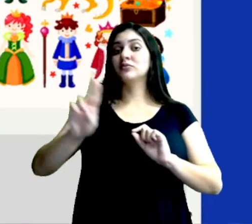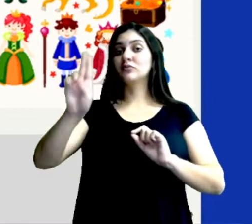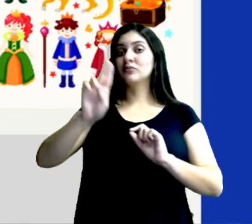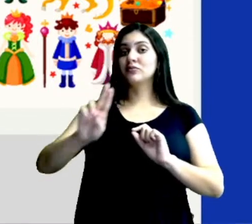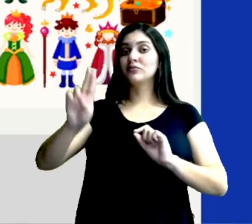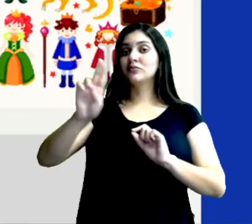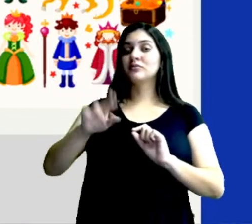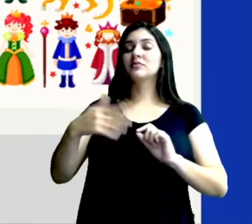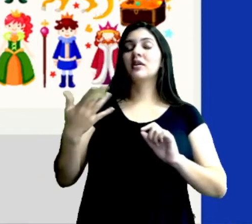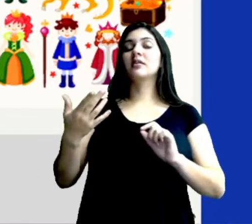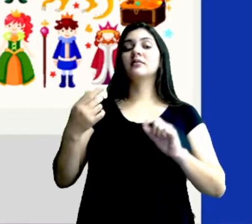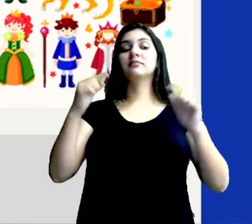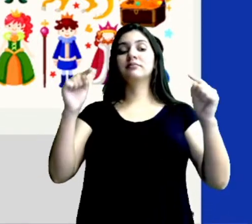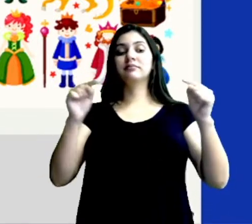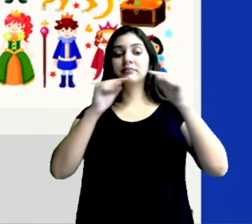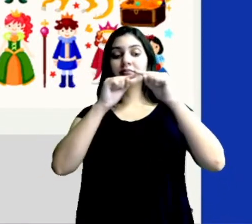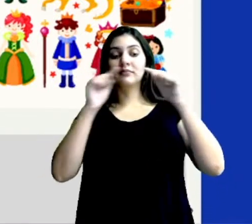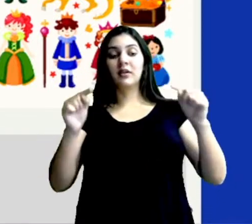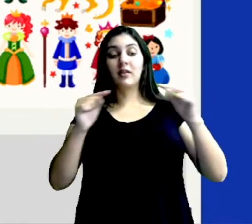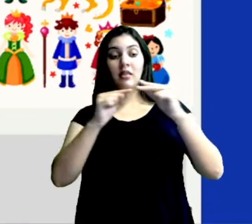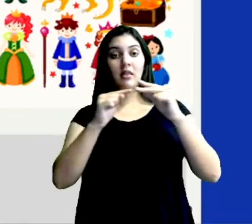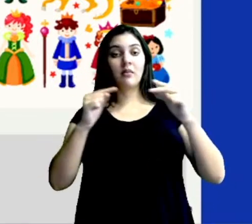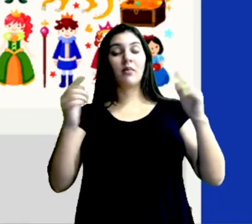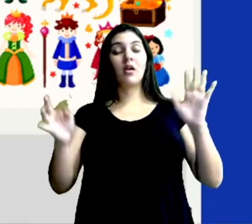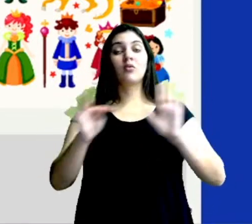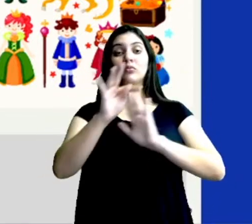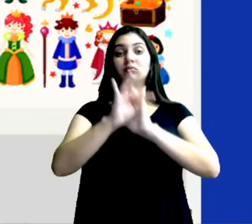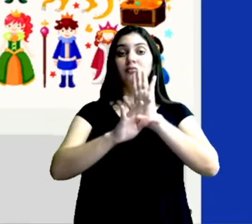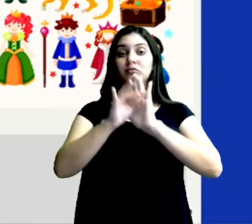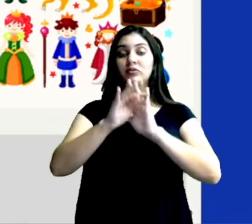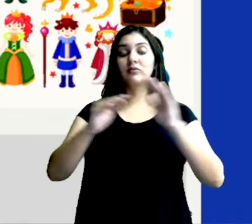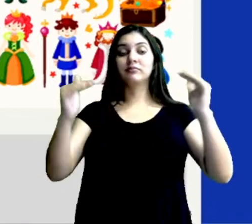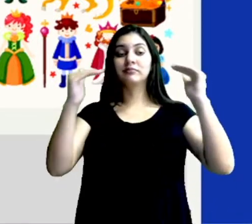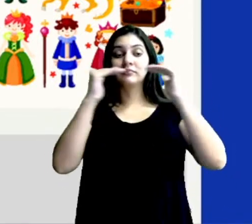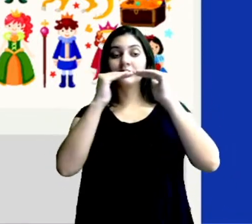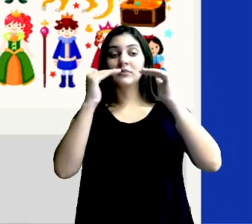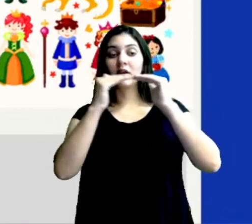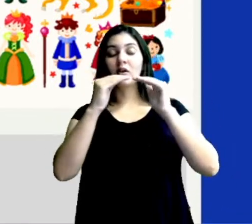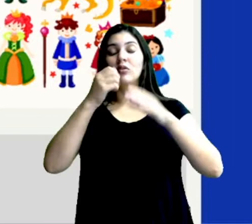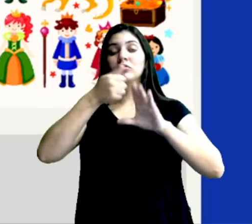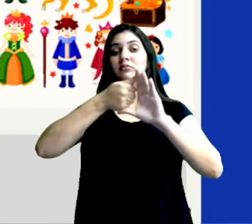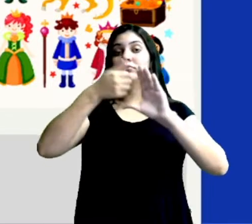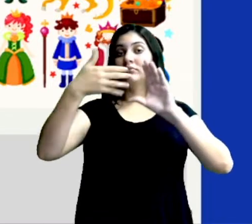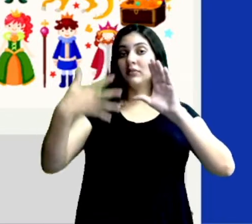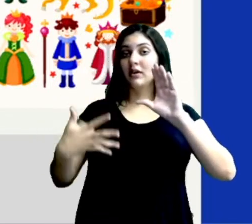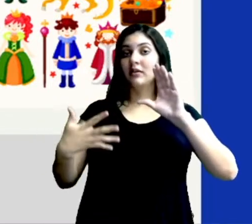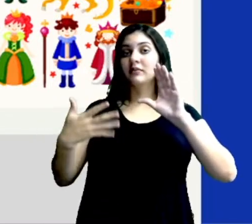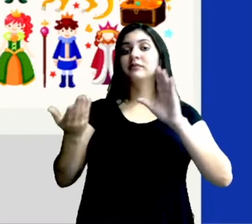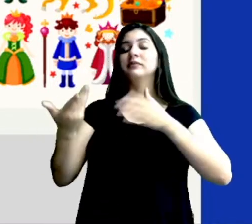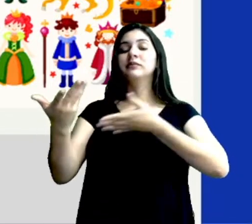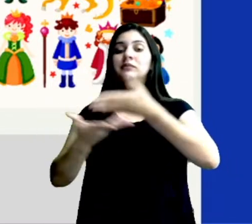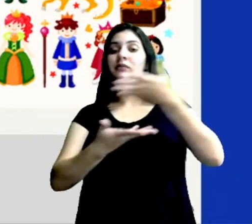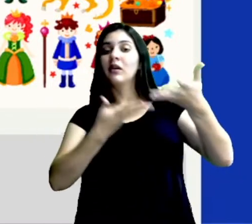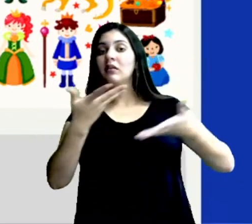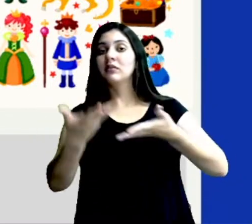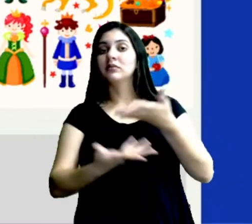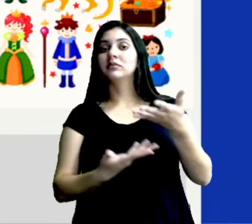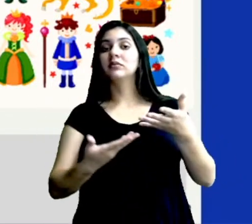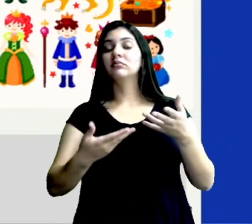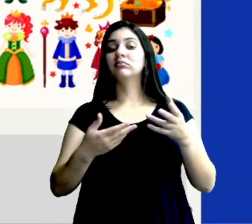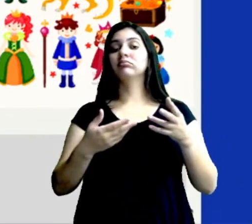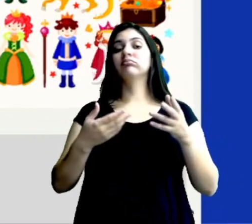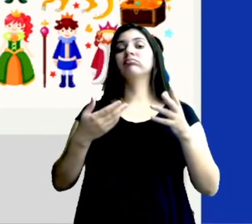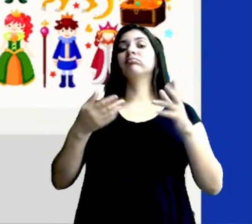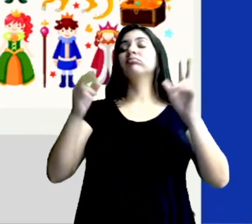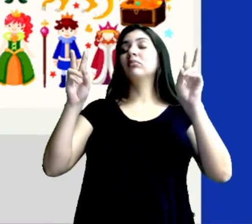para determinar os textos de acordo com as suas características em relação a um